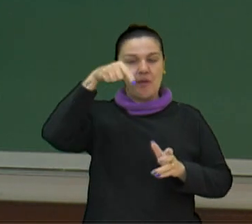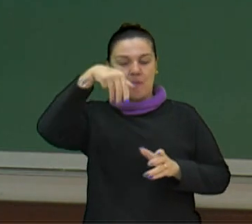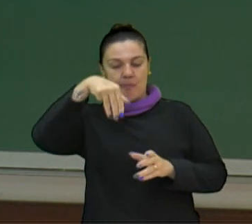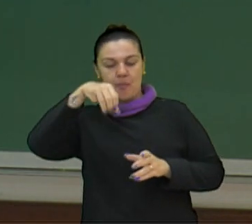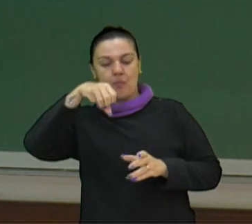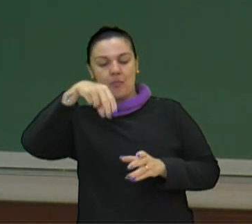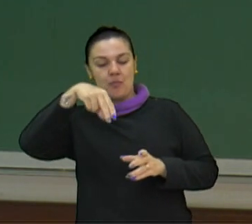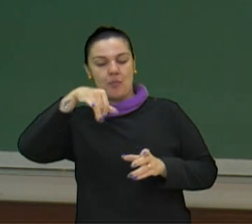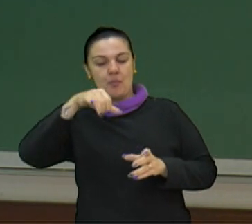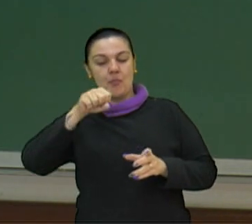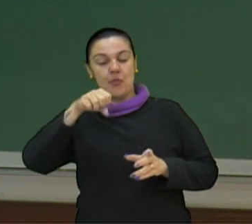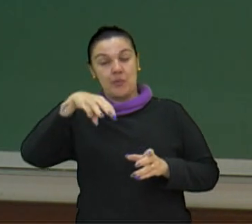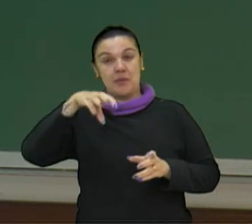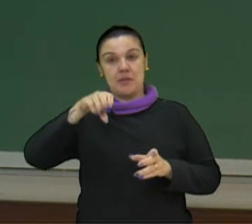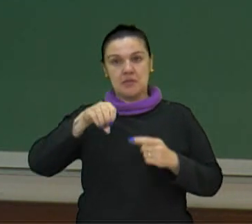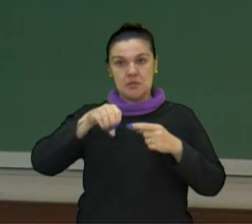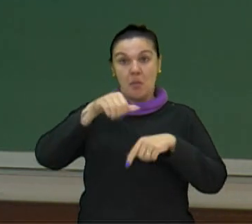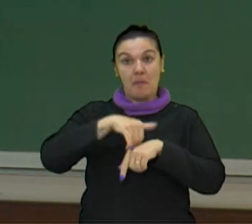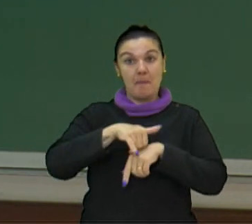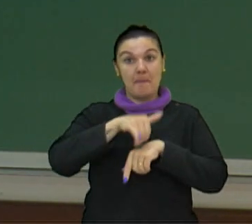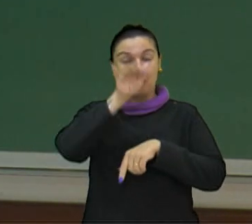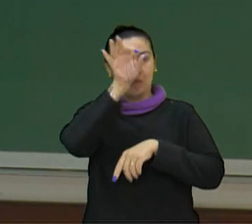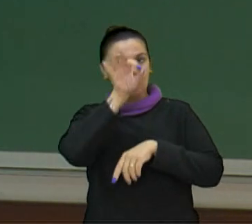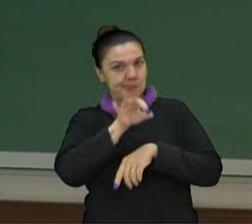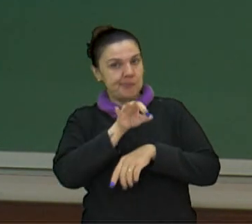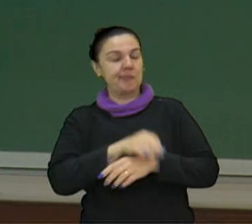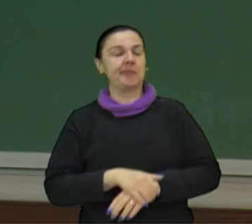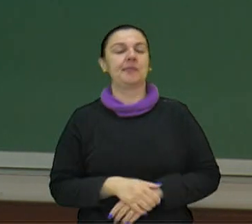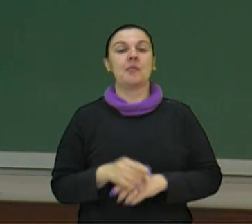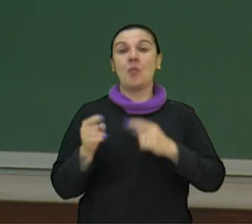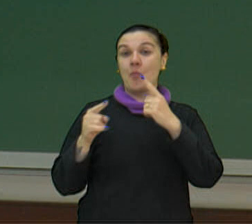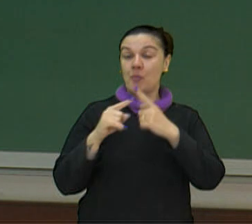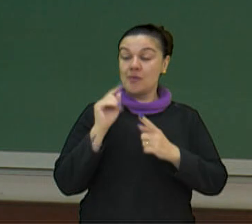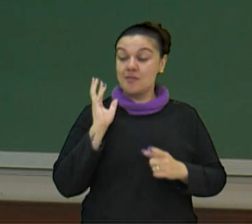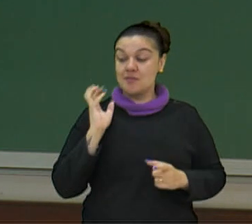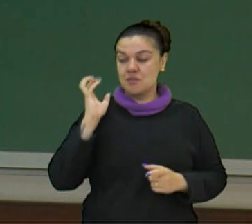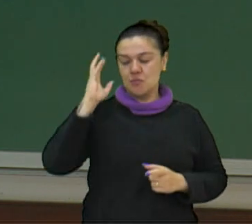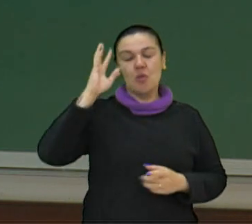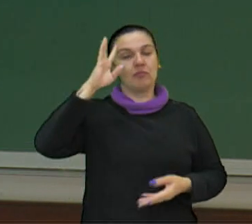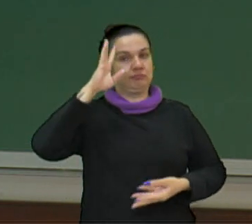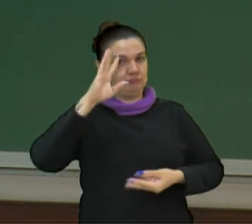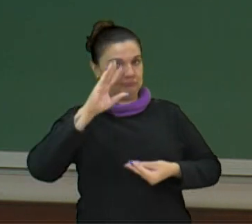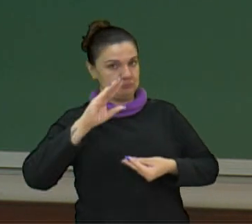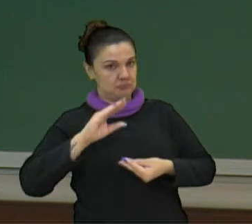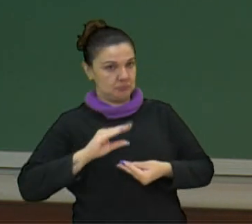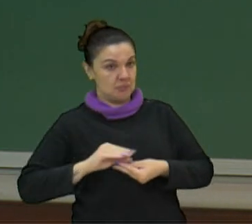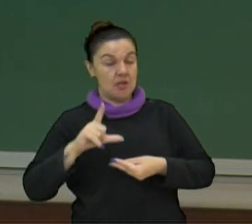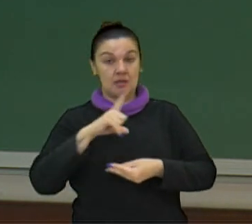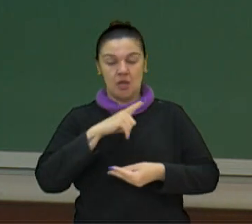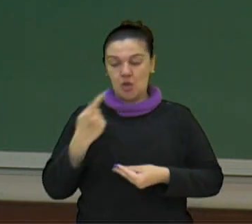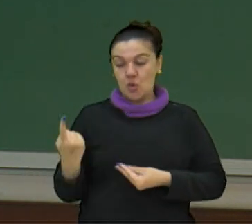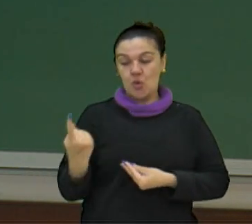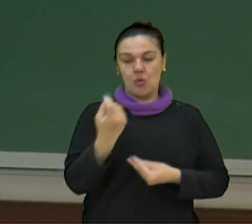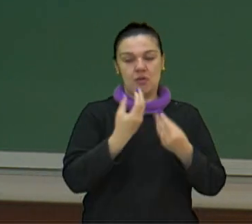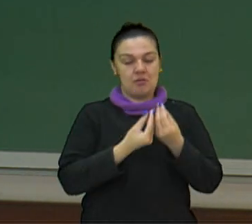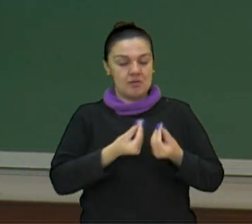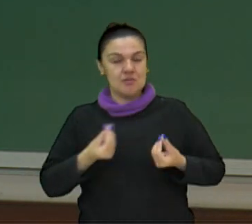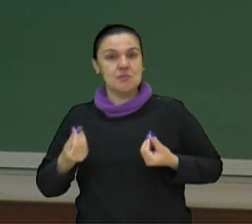monismo? Marque a alternativa mais correta. Porque Spinoza entende que existe uma única